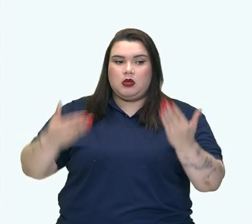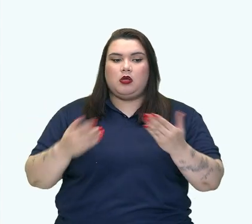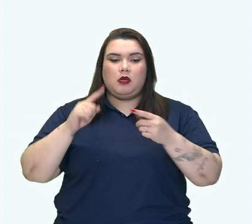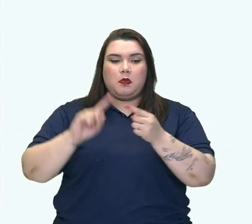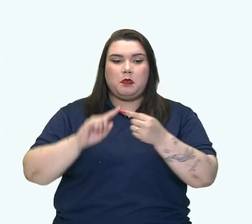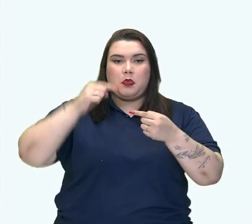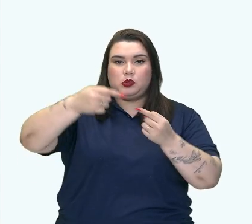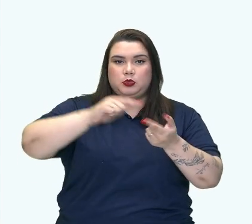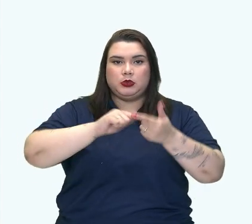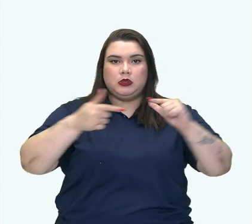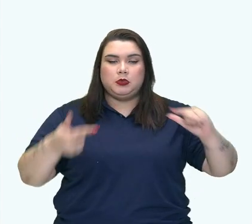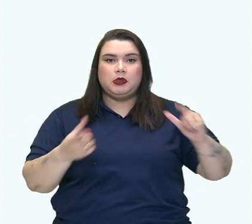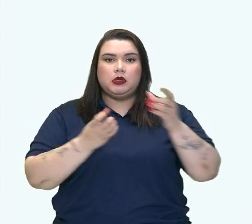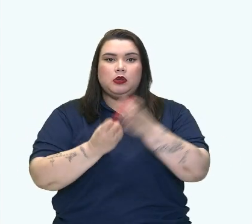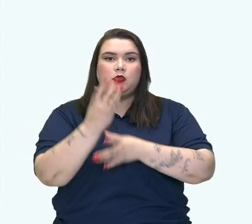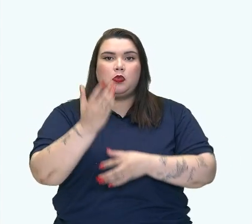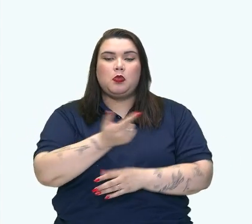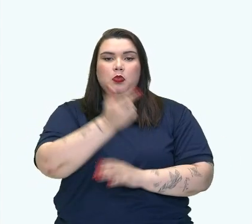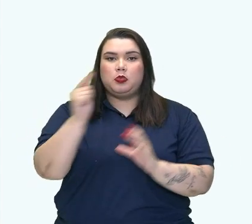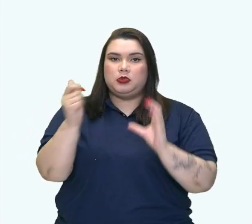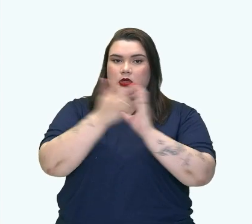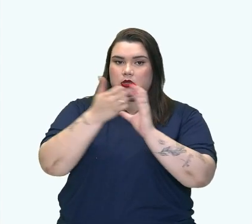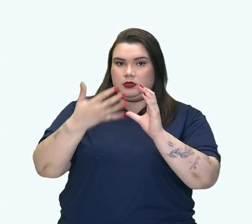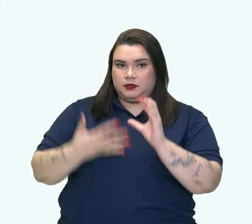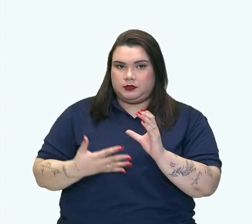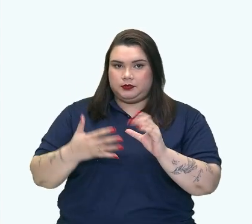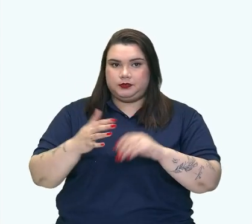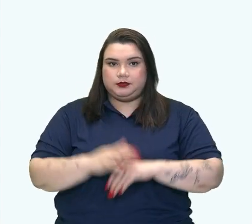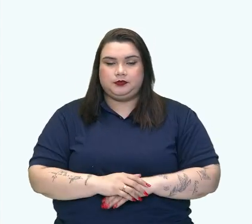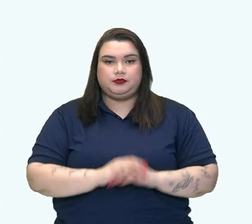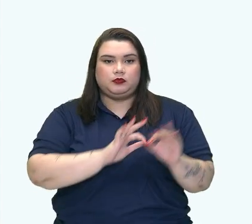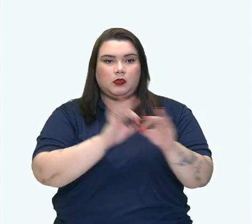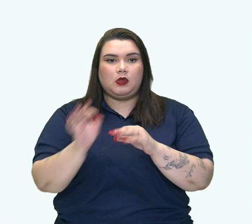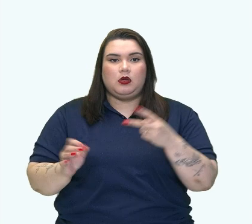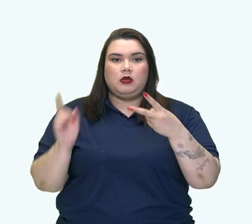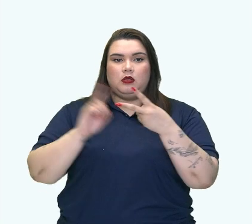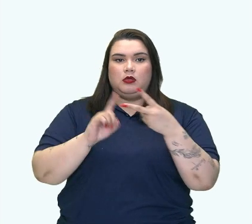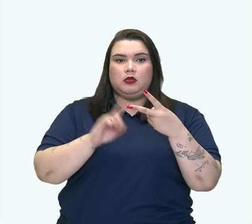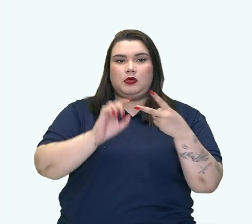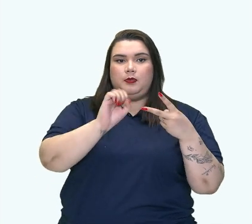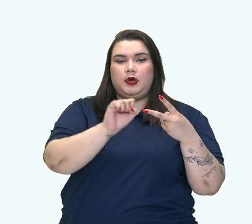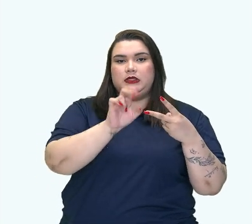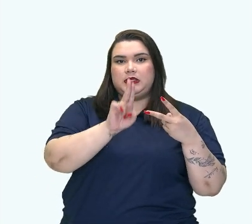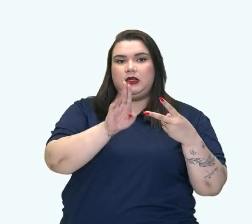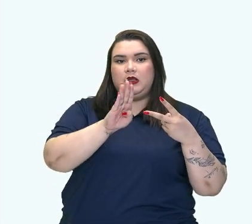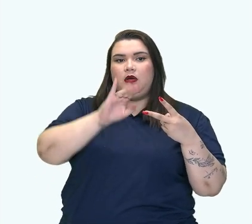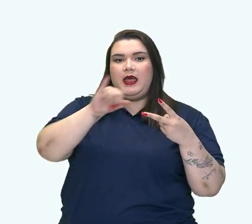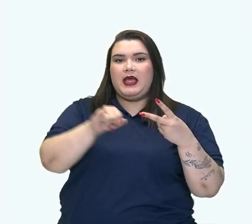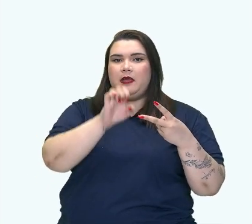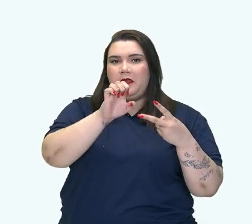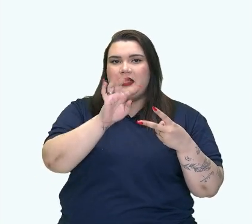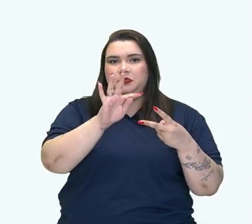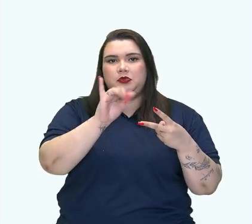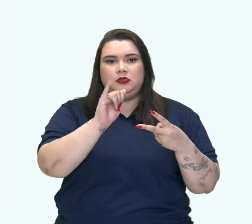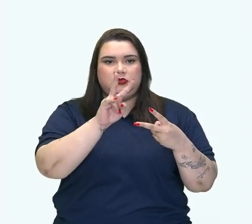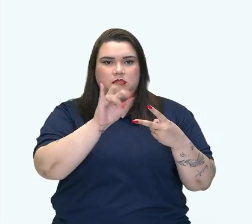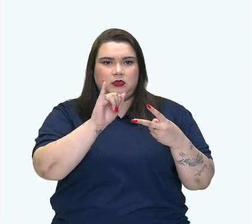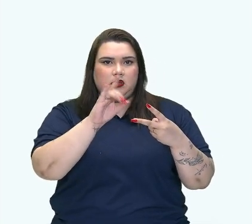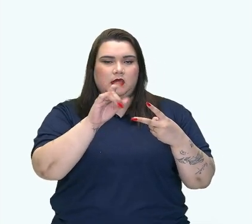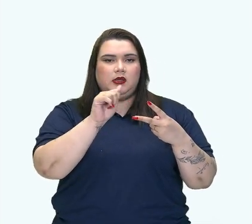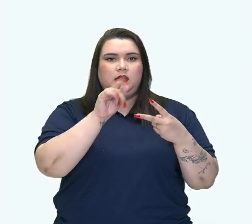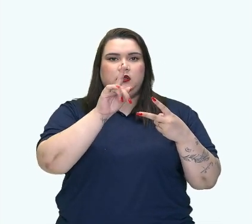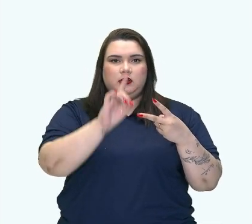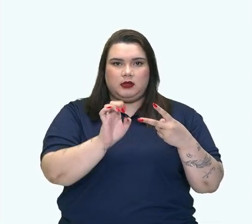outra potência, com outras características. Na sequência também temos uma tendência da subjetividade, que é o foco no interior